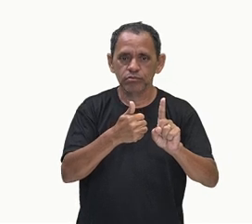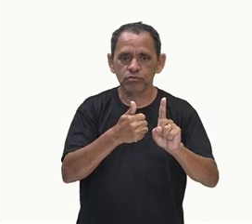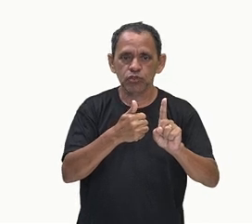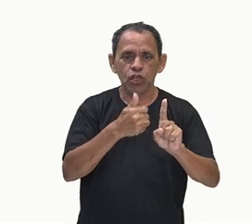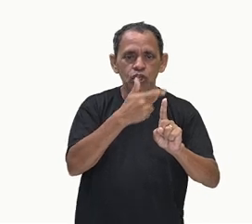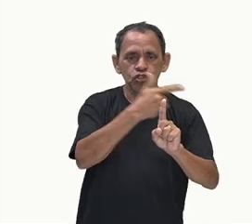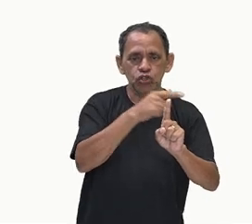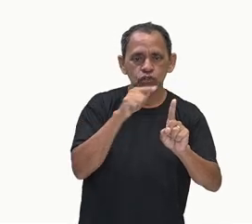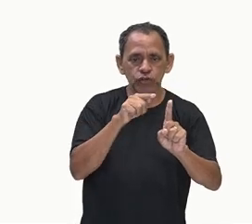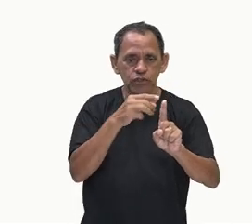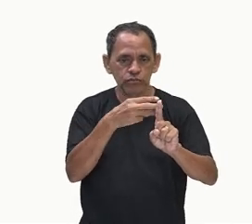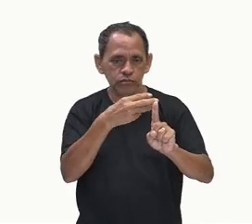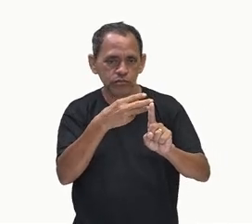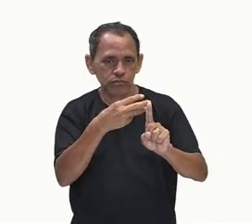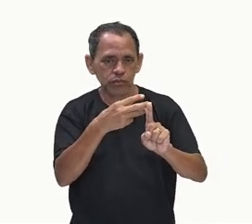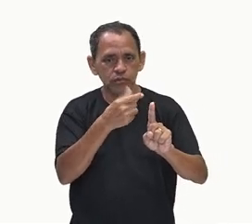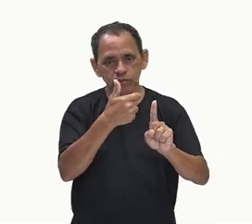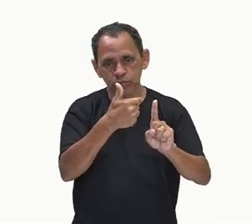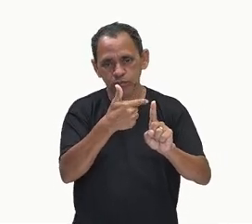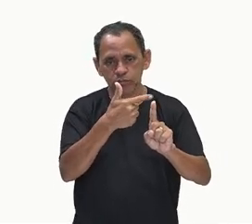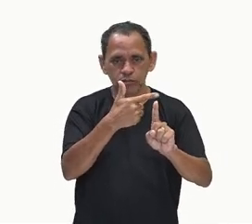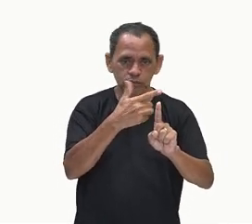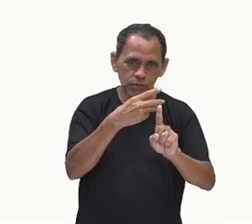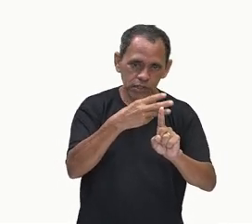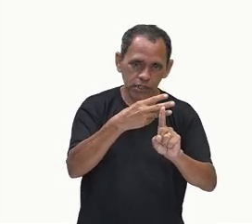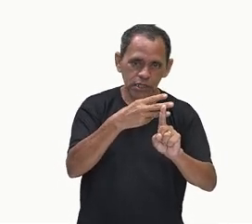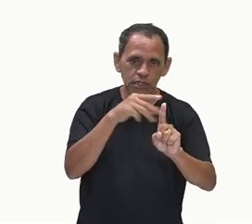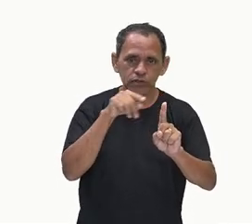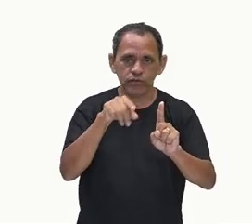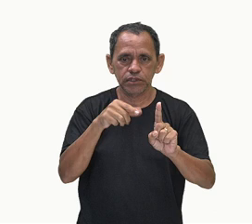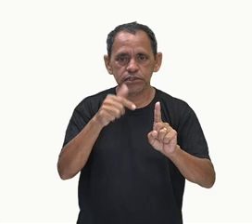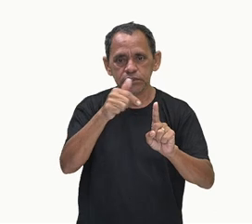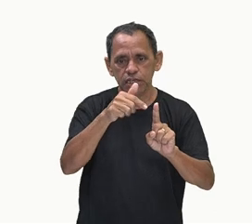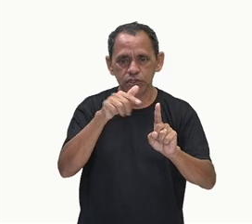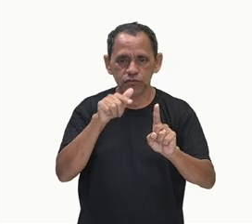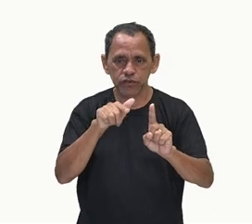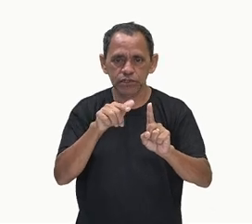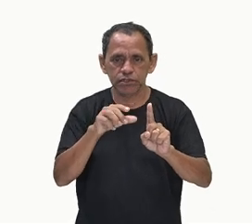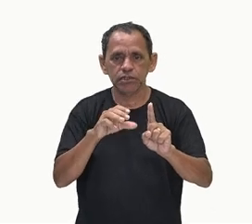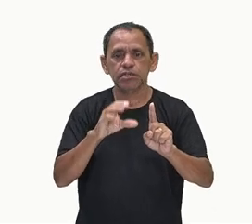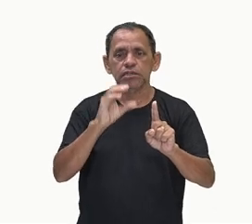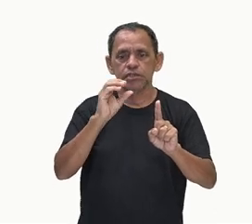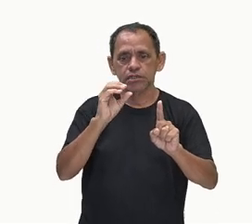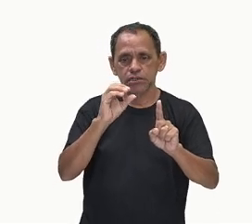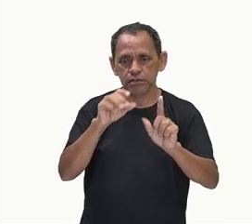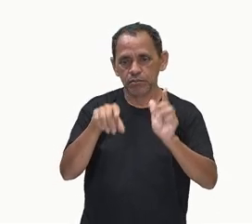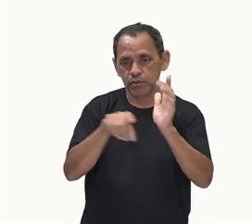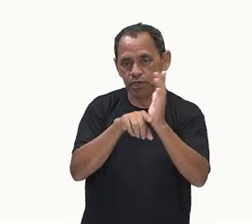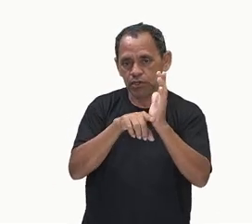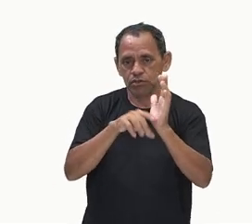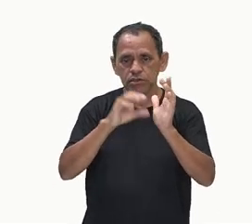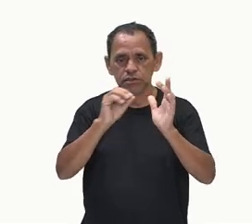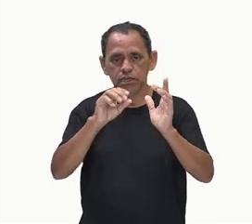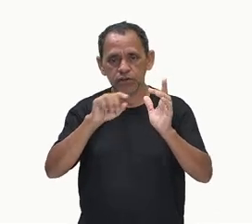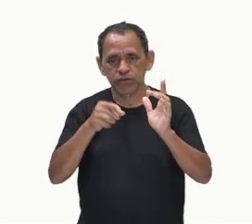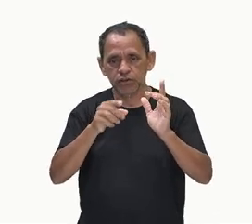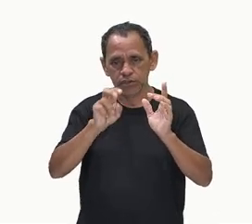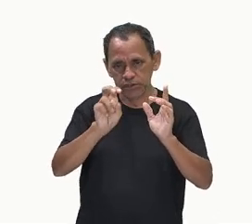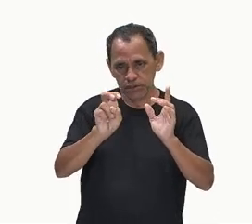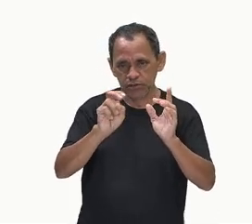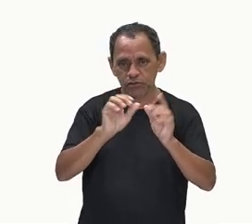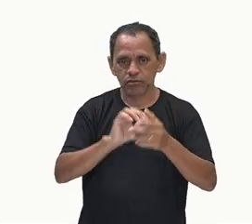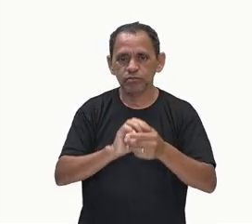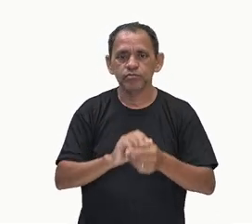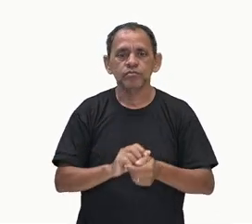x 13 x 7 x 0,5 é igual a 91 Então vamos ter